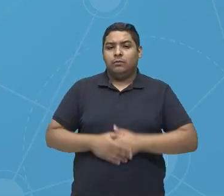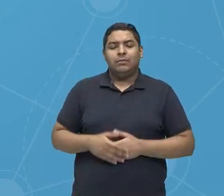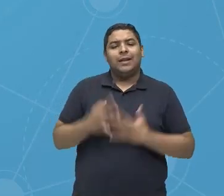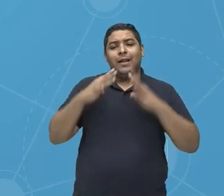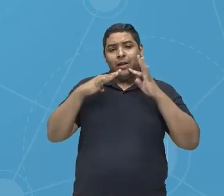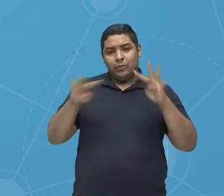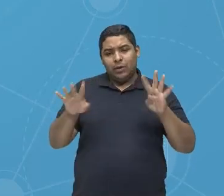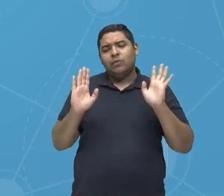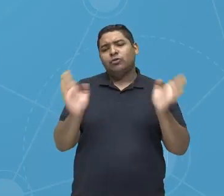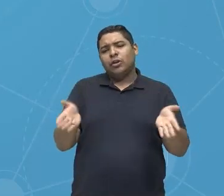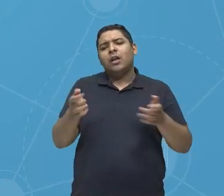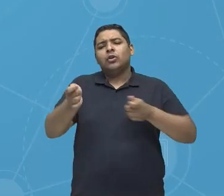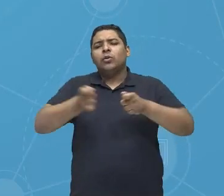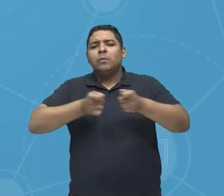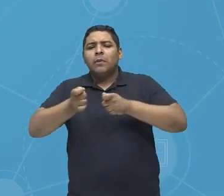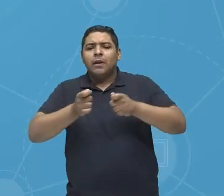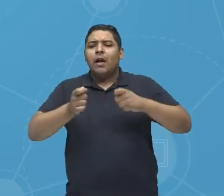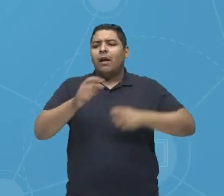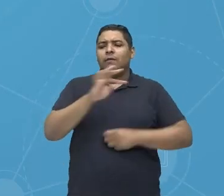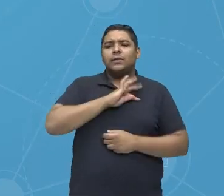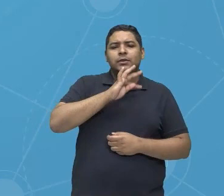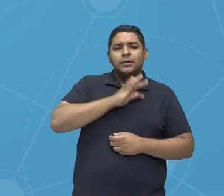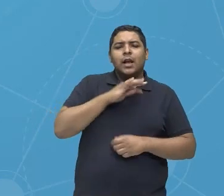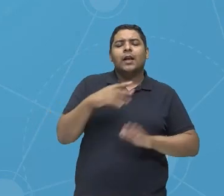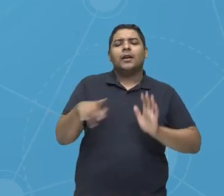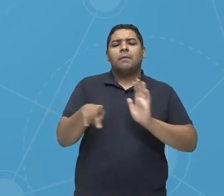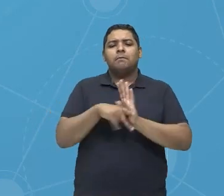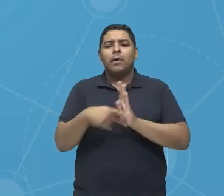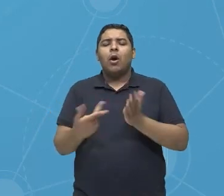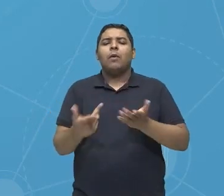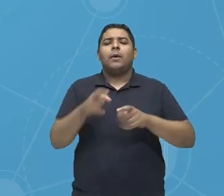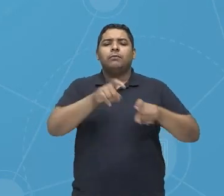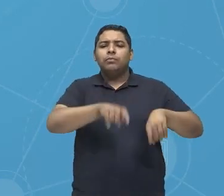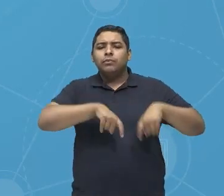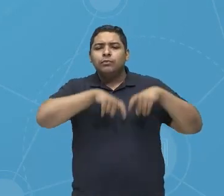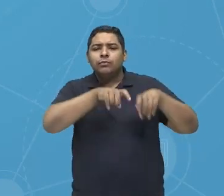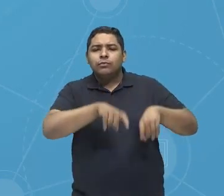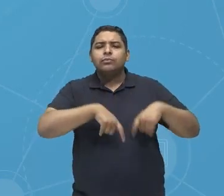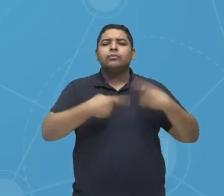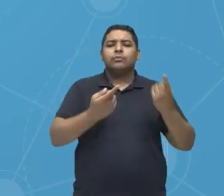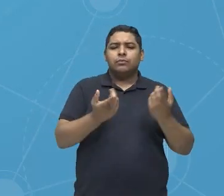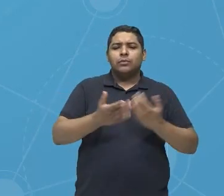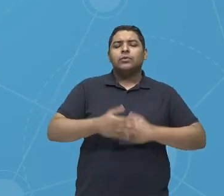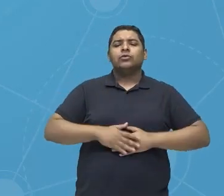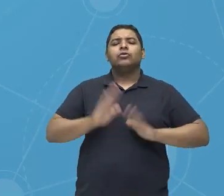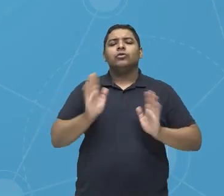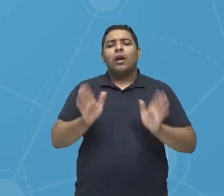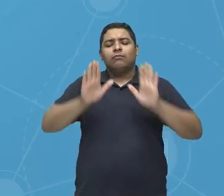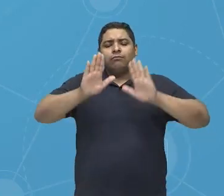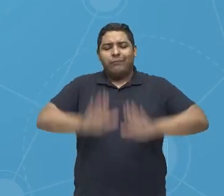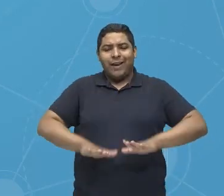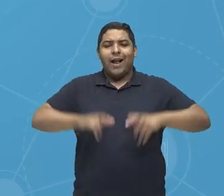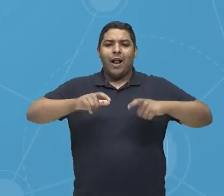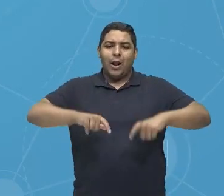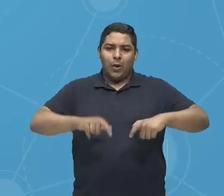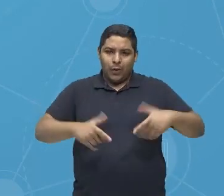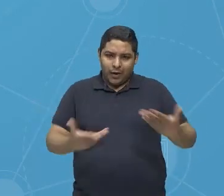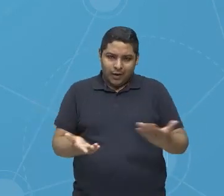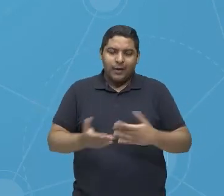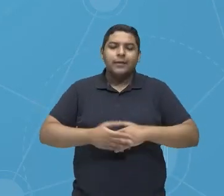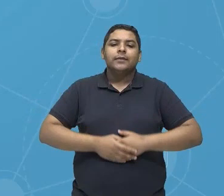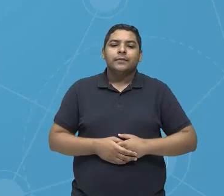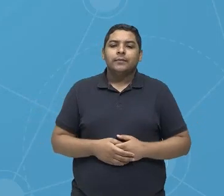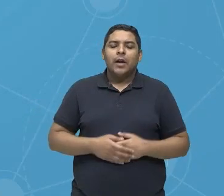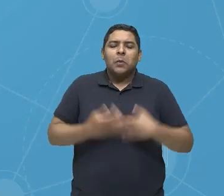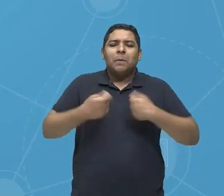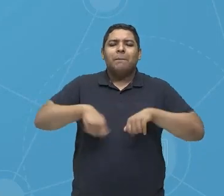eles já dominavam as técnicas da pecuária, da agricultura, já eram sedentários, então eles não necessitavam mais,